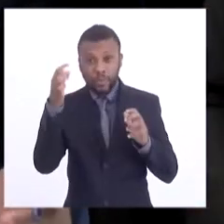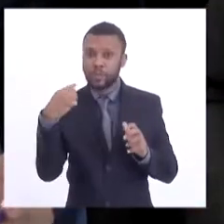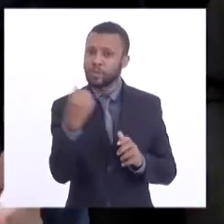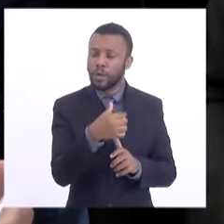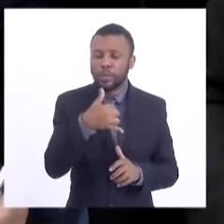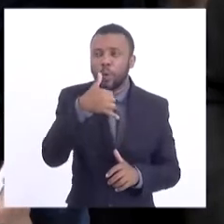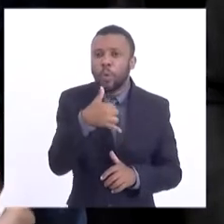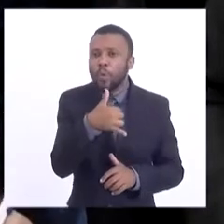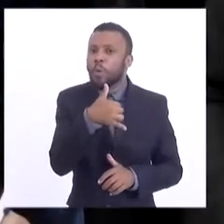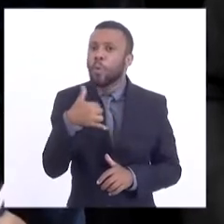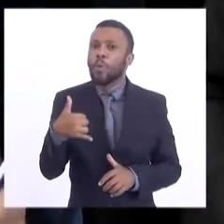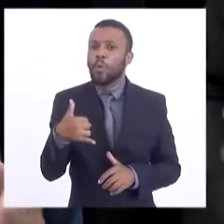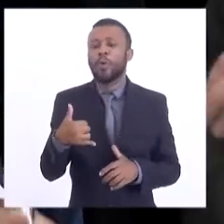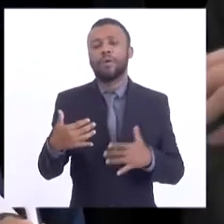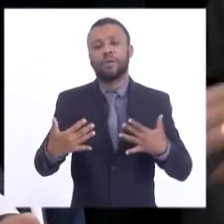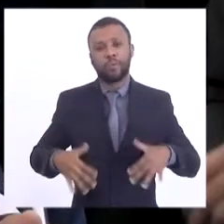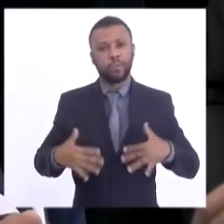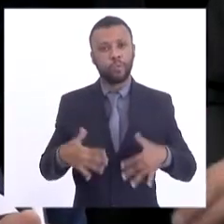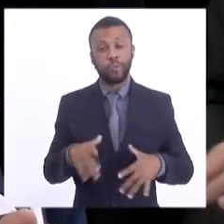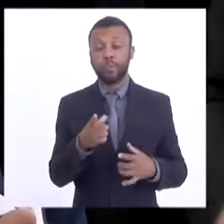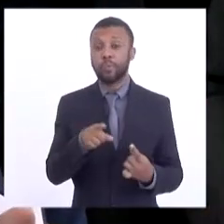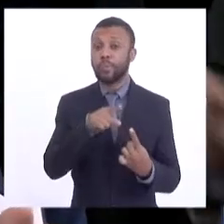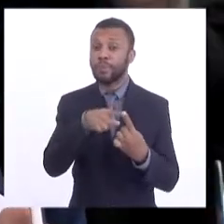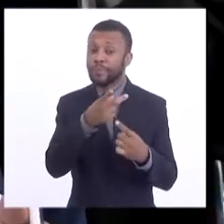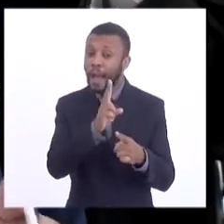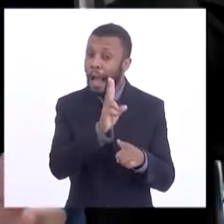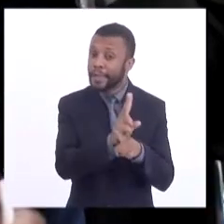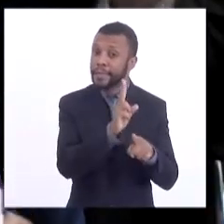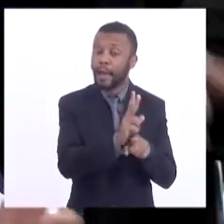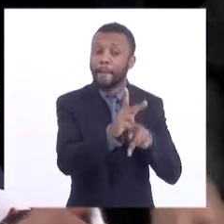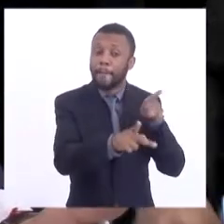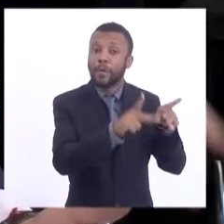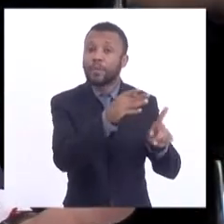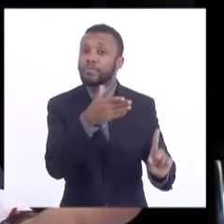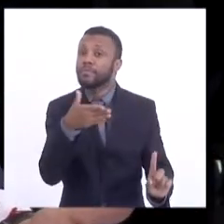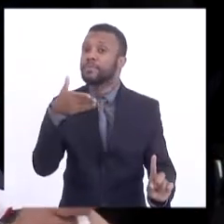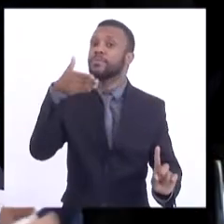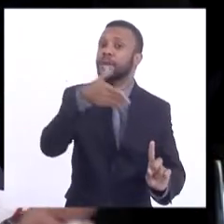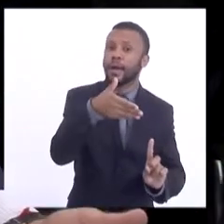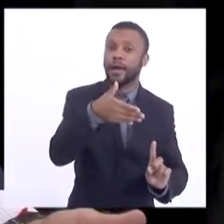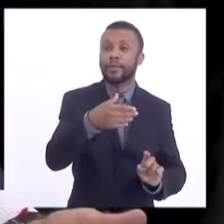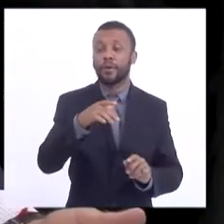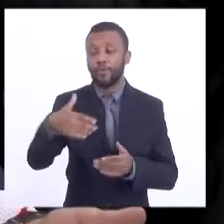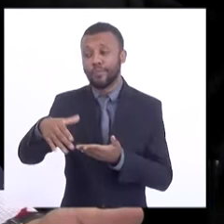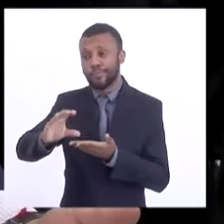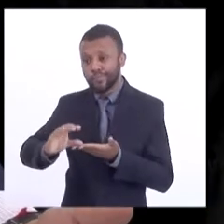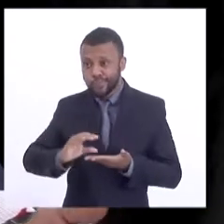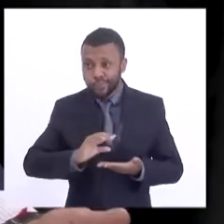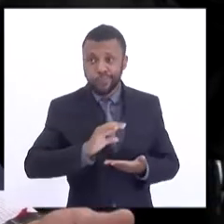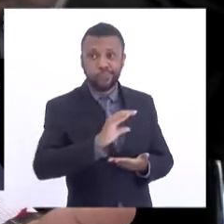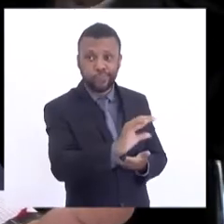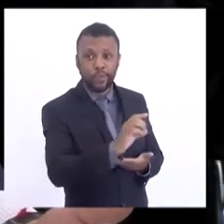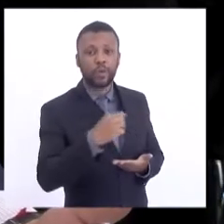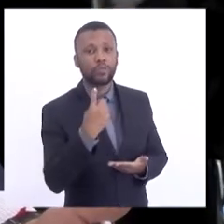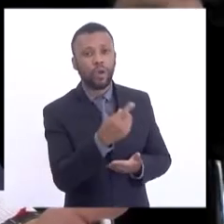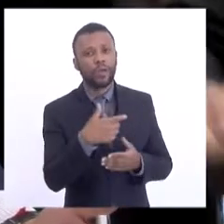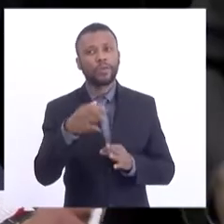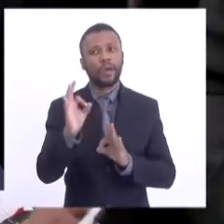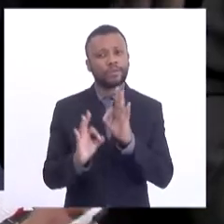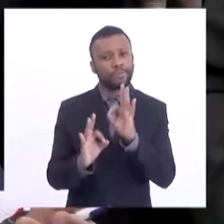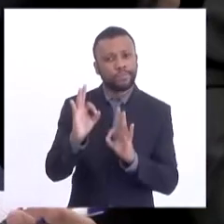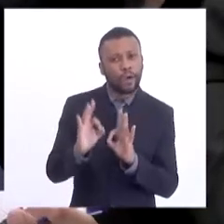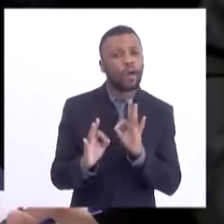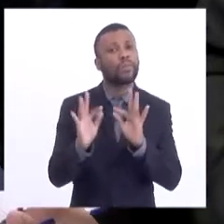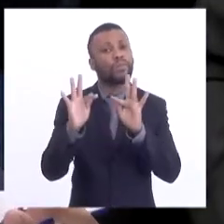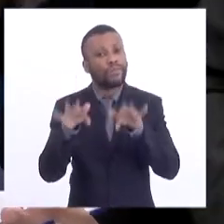necessidade no caso de atender a população diretamente ou realizaram algum a passo como nós fizemos no final do